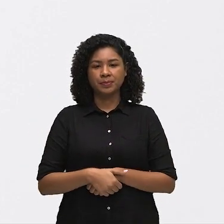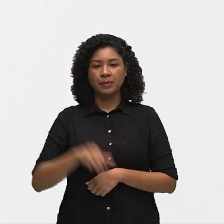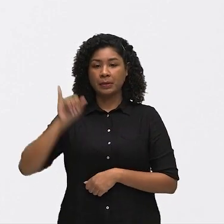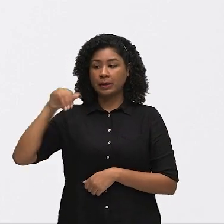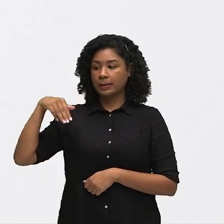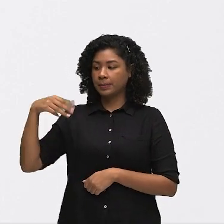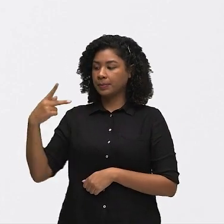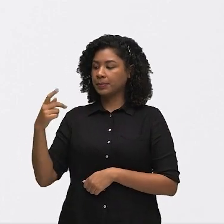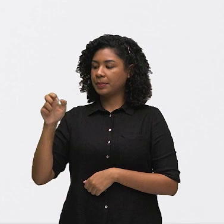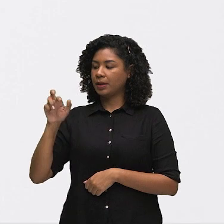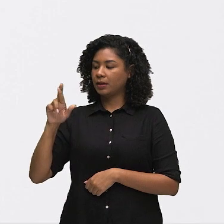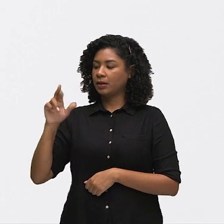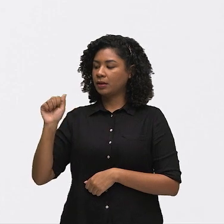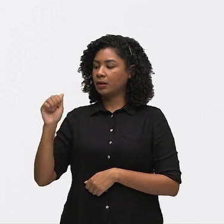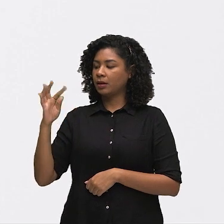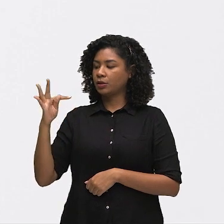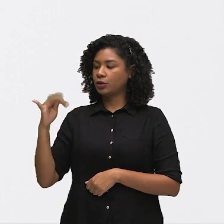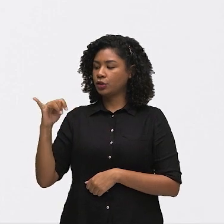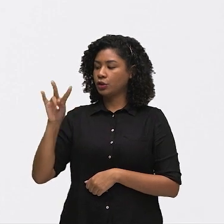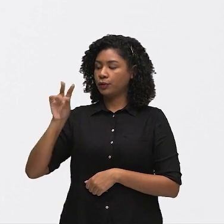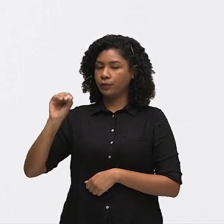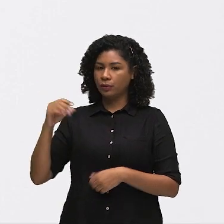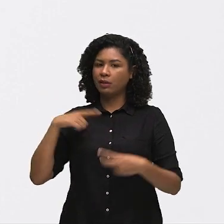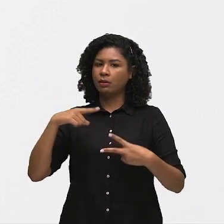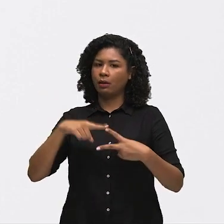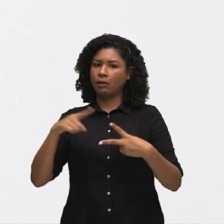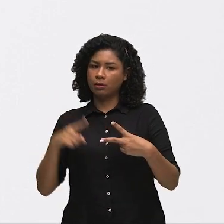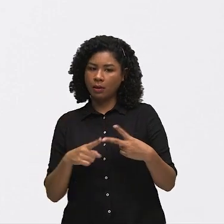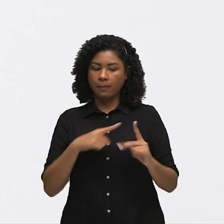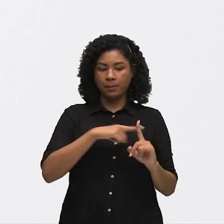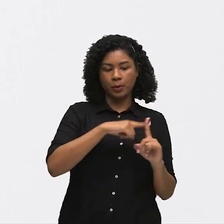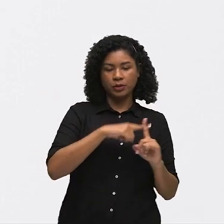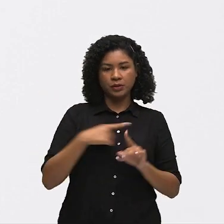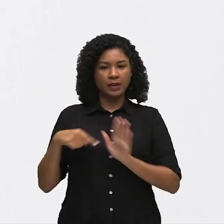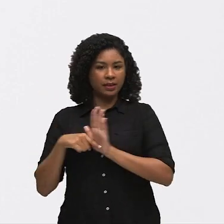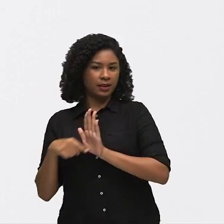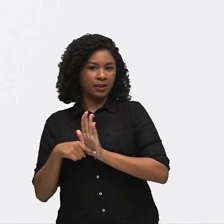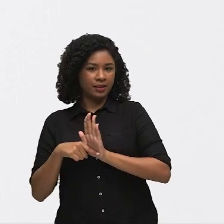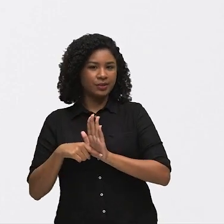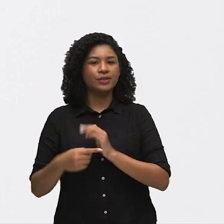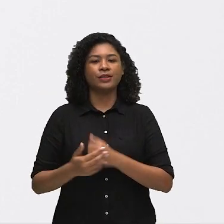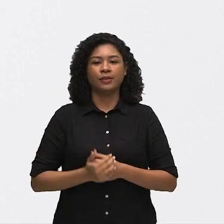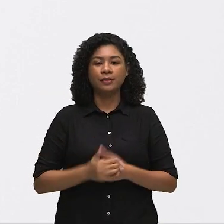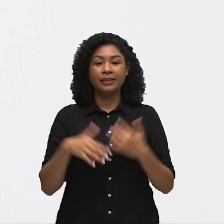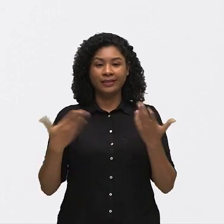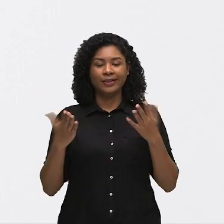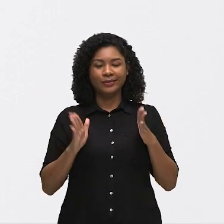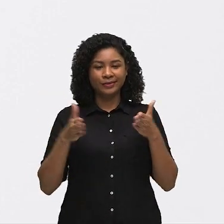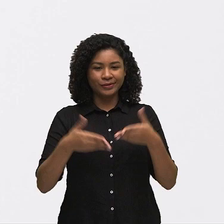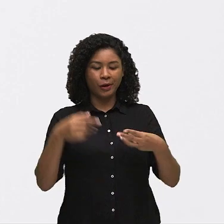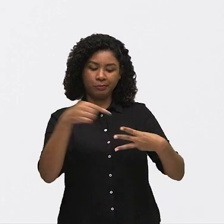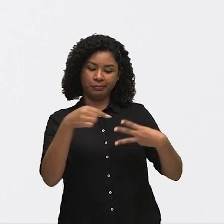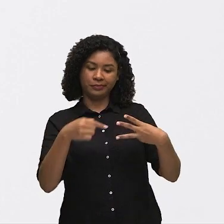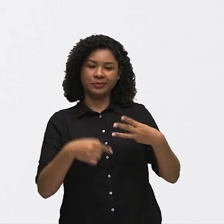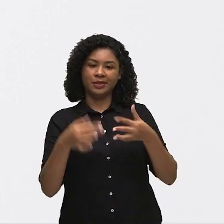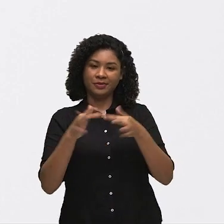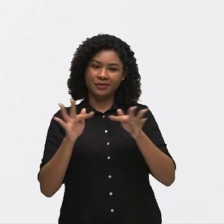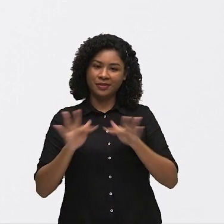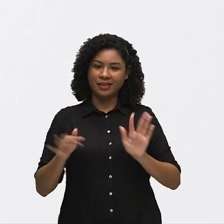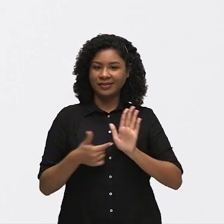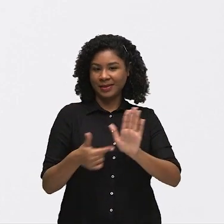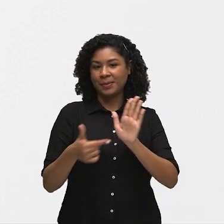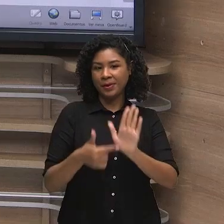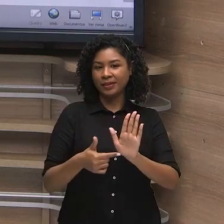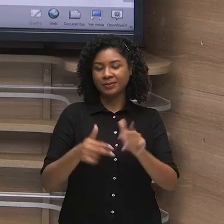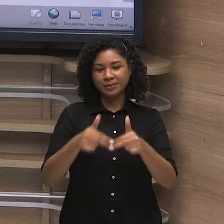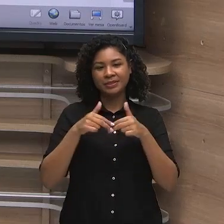2 formas, do afirmativo e do negativo, e no caso aqui da nossa atividade, o que acontece é o imperativo afirmativo, alternativa D, como